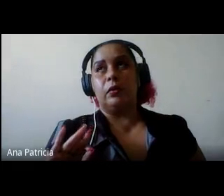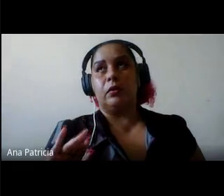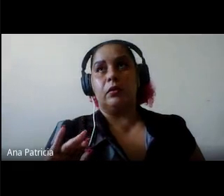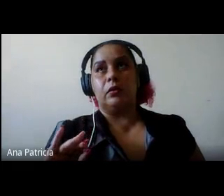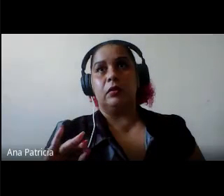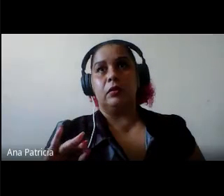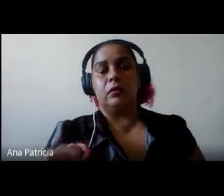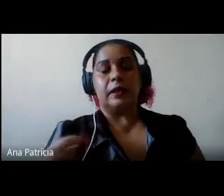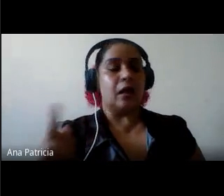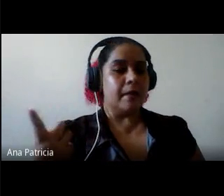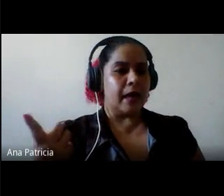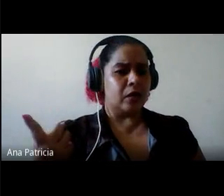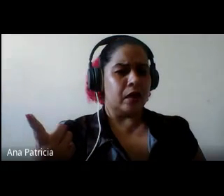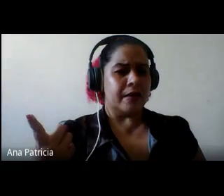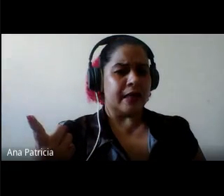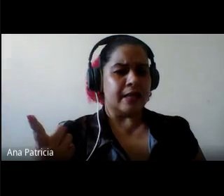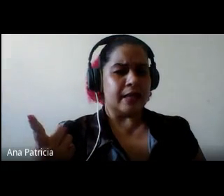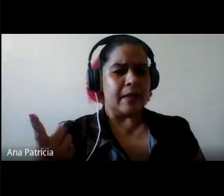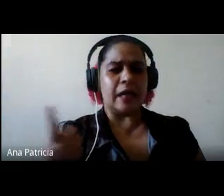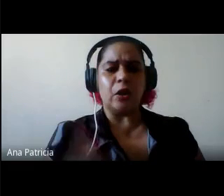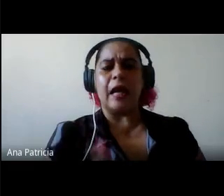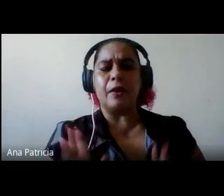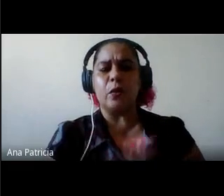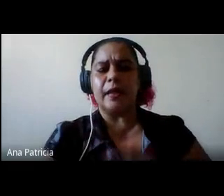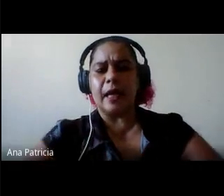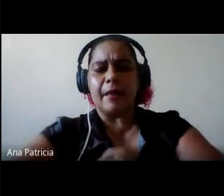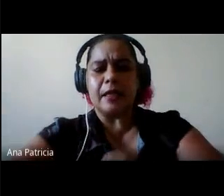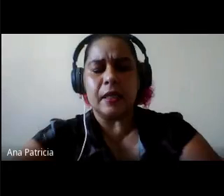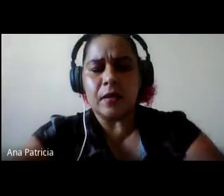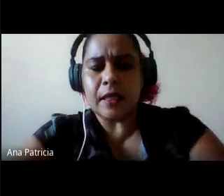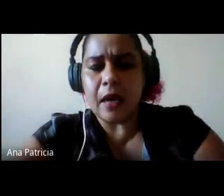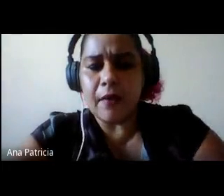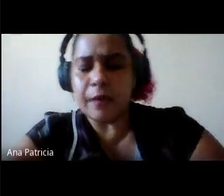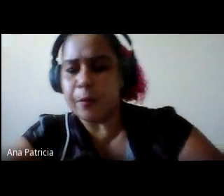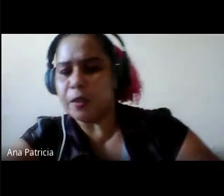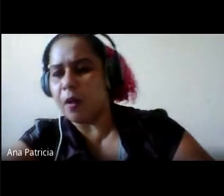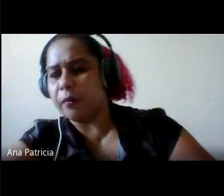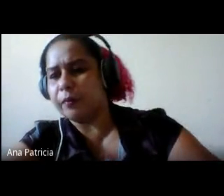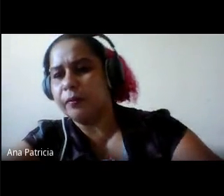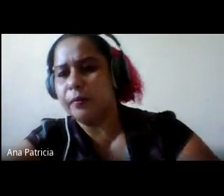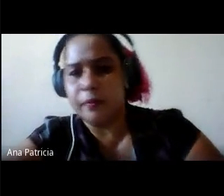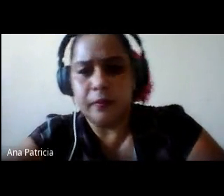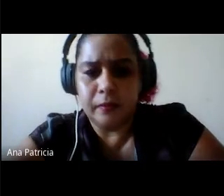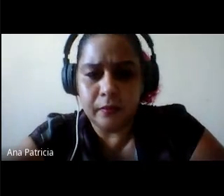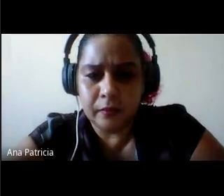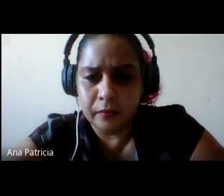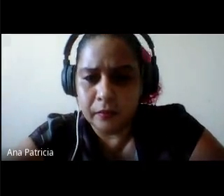O sinal de Maradona eu esqueci. Maradona, abre tua tela, apresenta teu sinal aí pro pessoal.